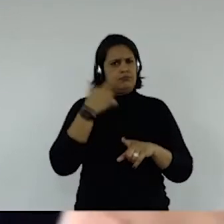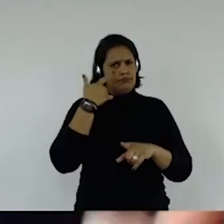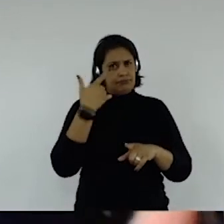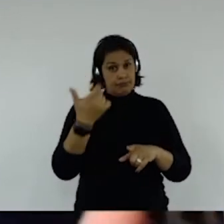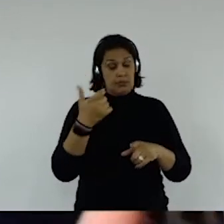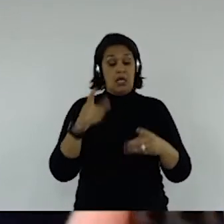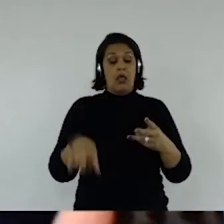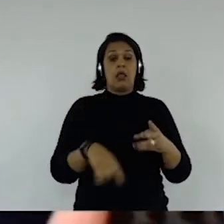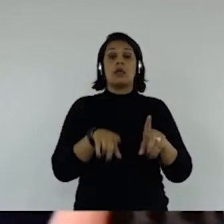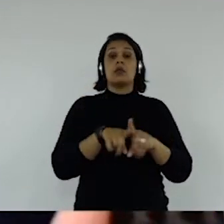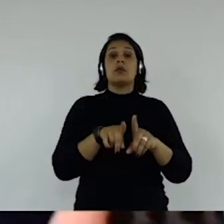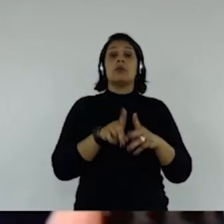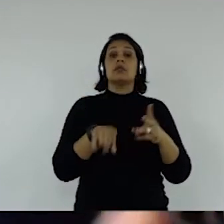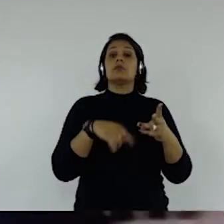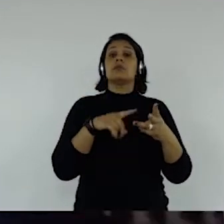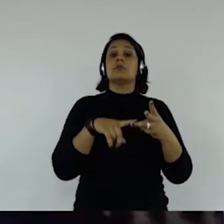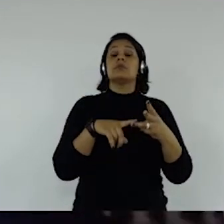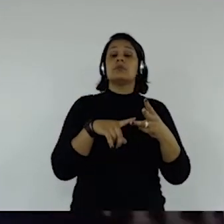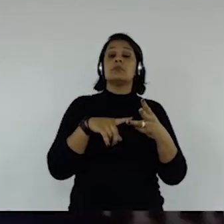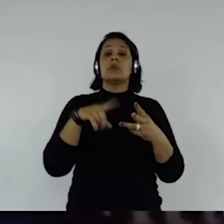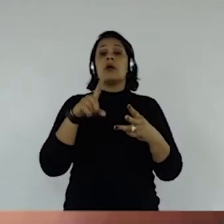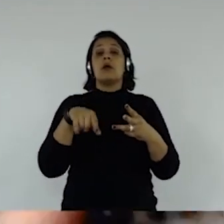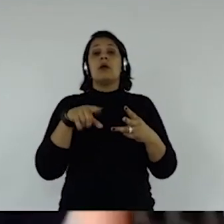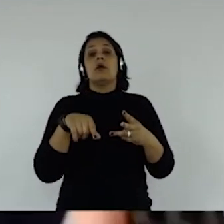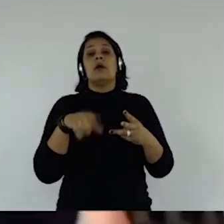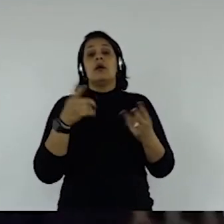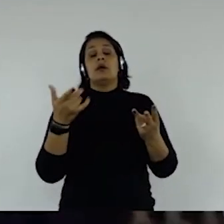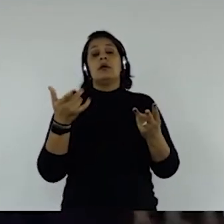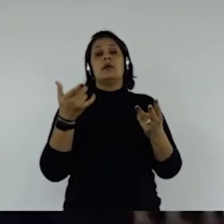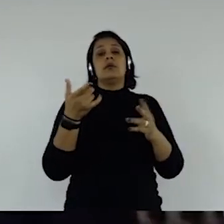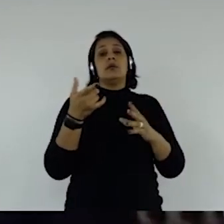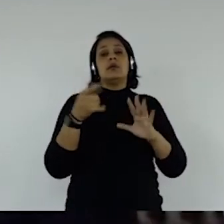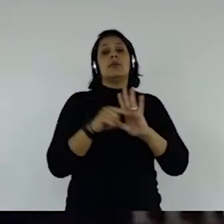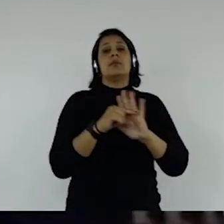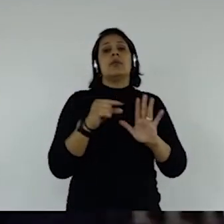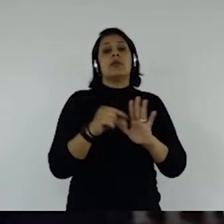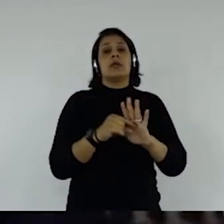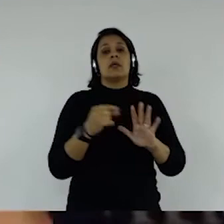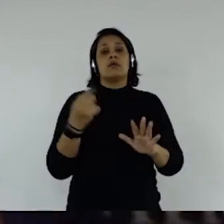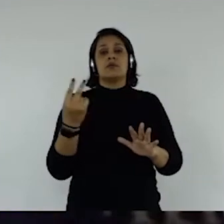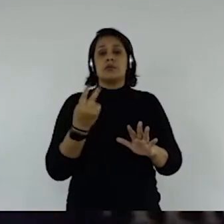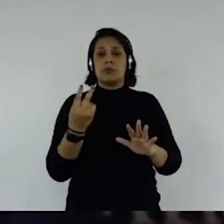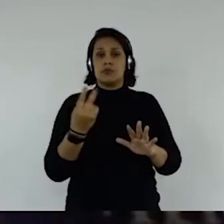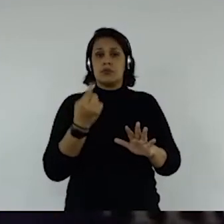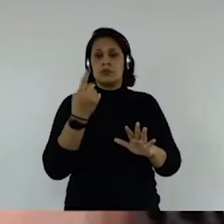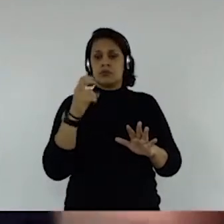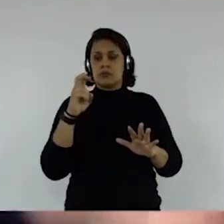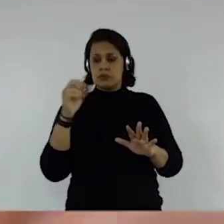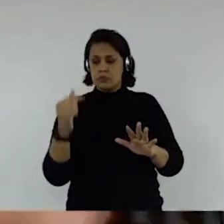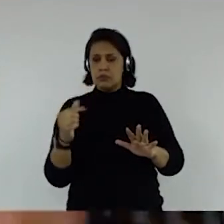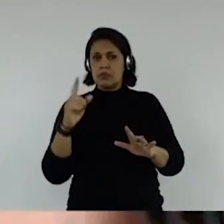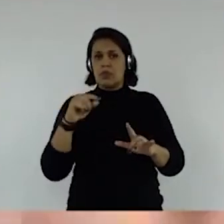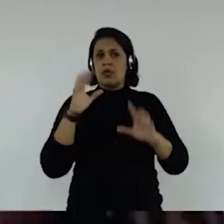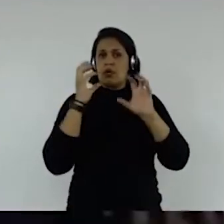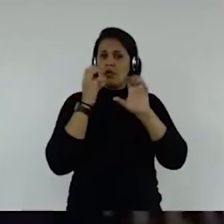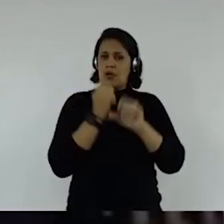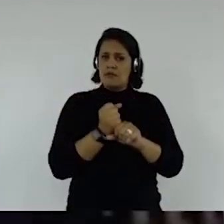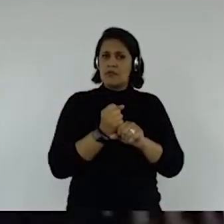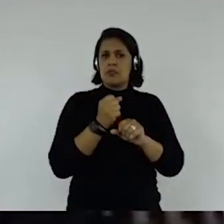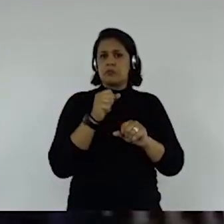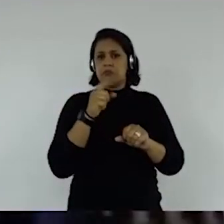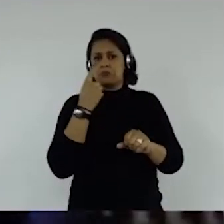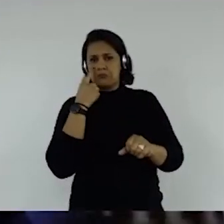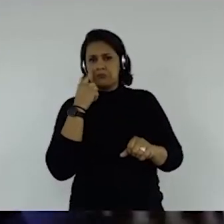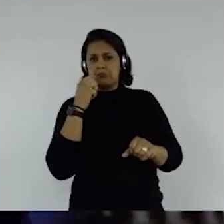e tem, de uma certa forma, no parágrafo 2º do 57, na lesão, na revisão, na possibilidade daquele, entre